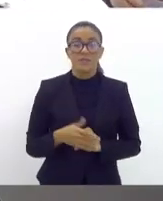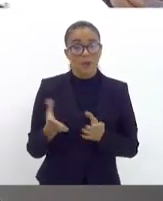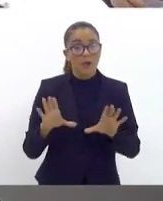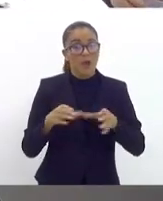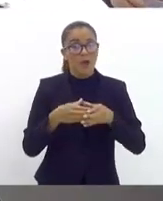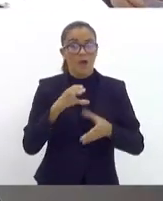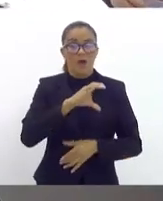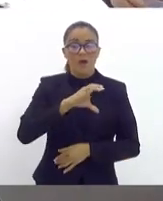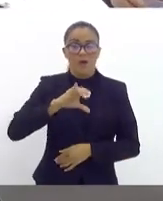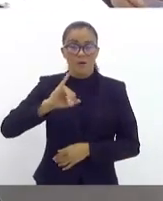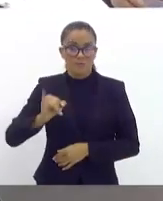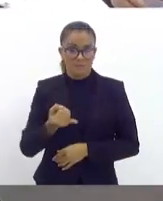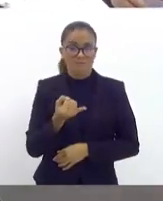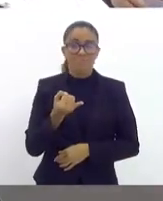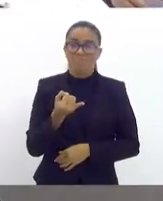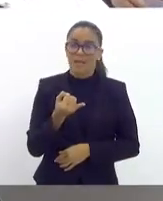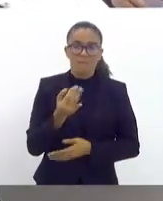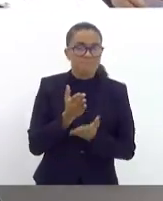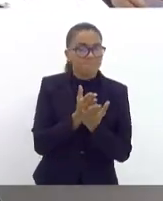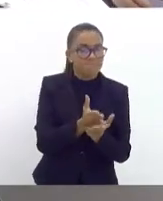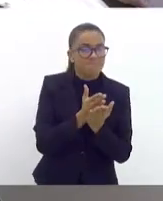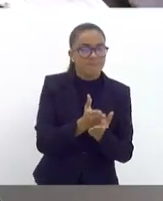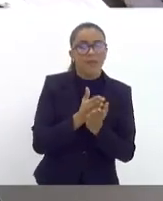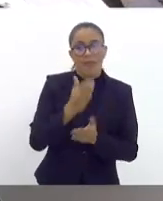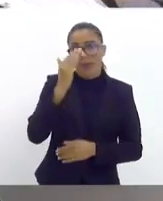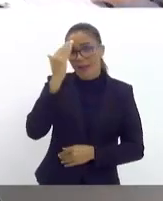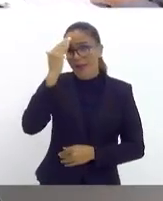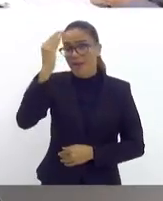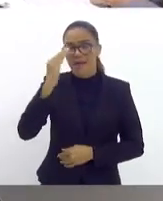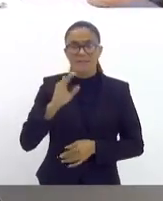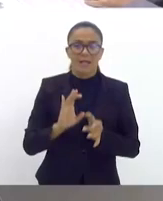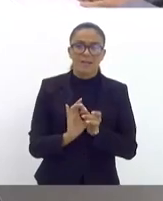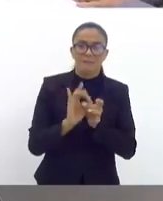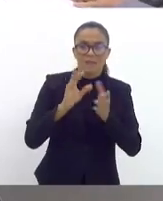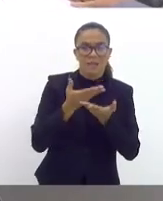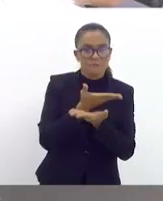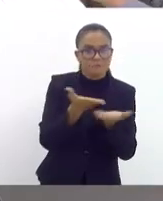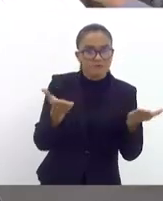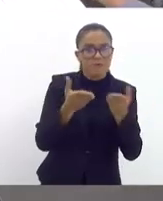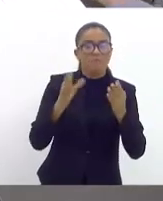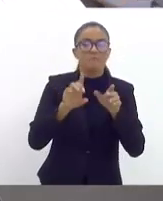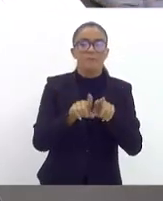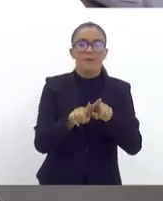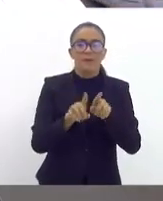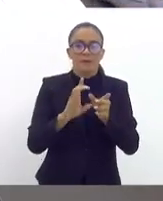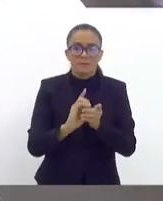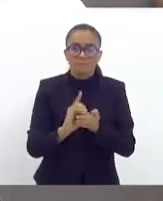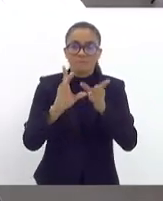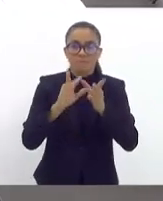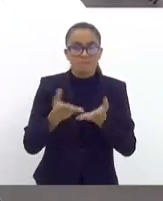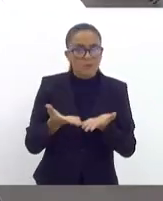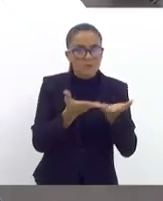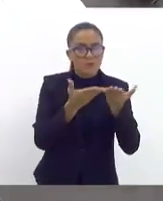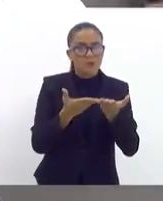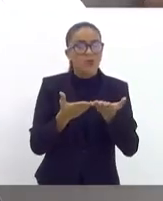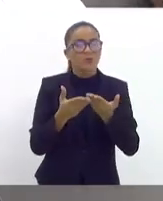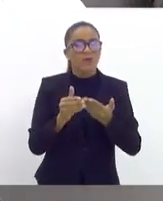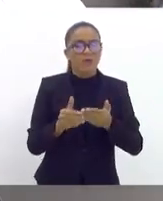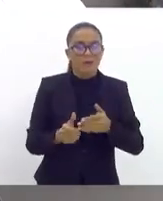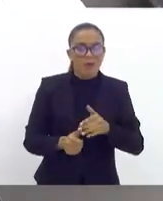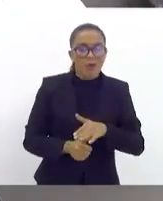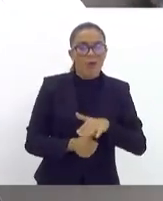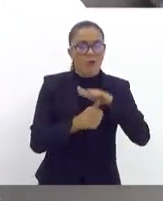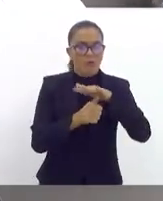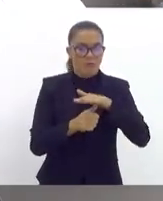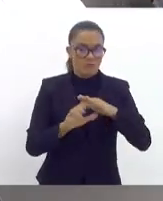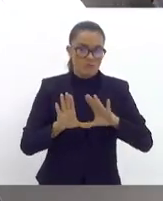comissão tem sido muito profícua graças a liberdade que vossa excelência tem dado e a Democracia com que vossa excelência tem conduzido não só a casa mas a liberdade